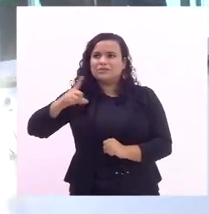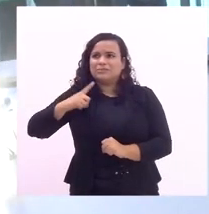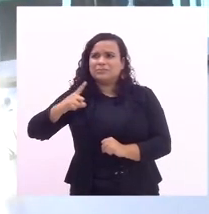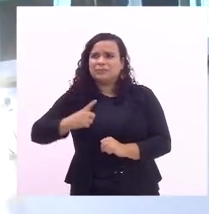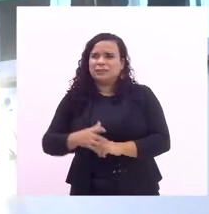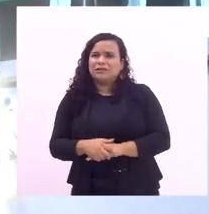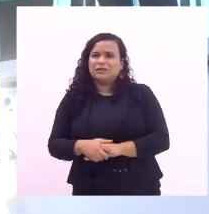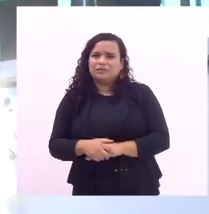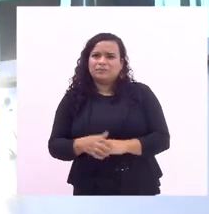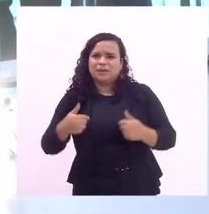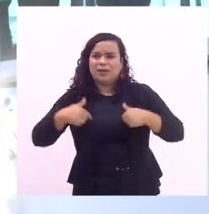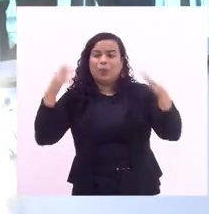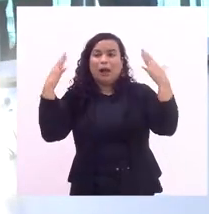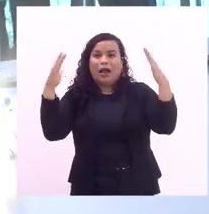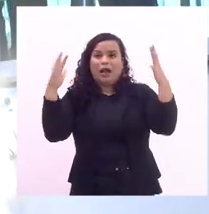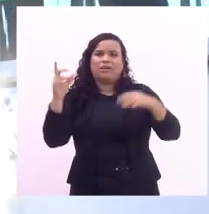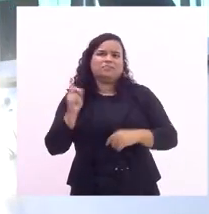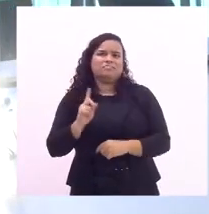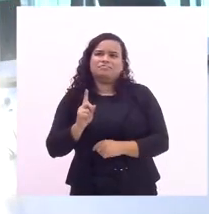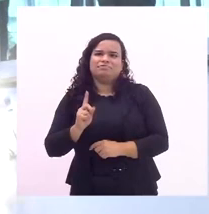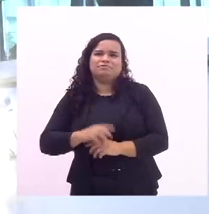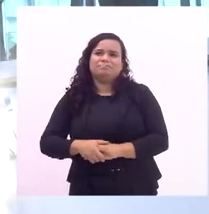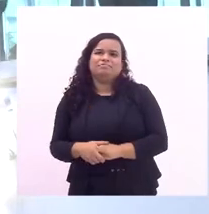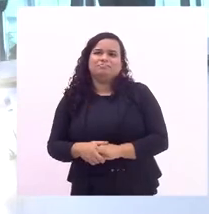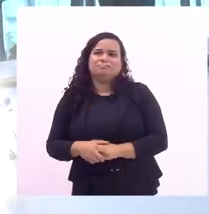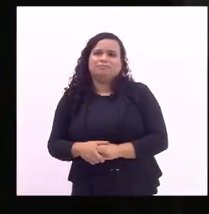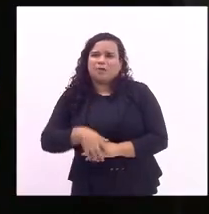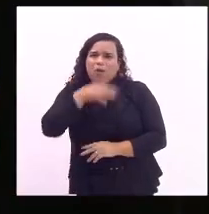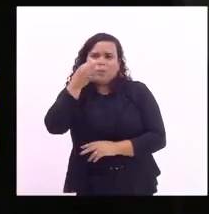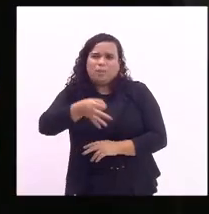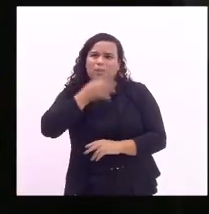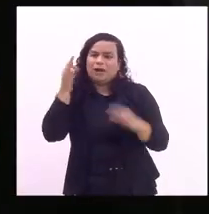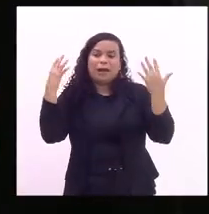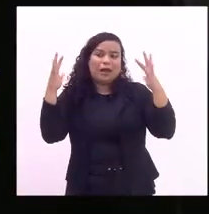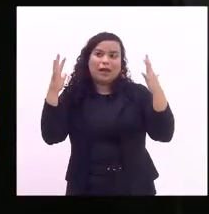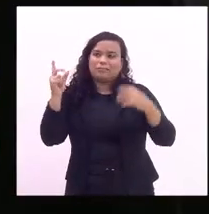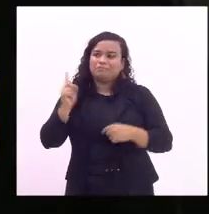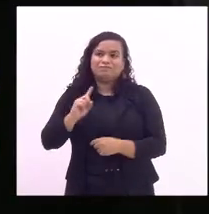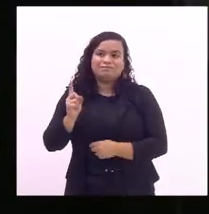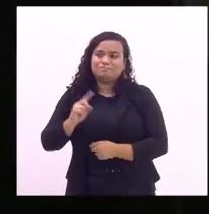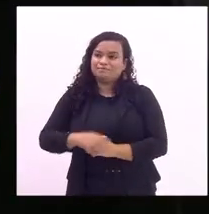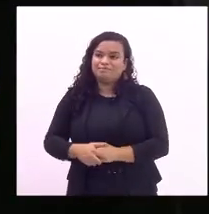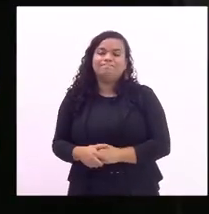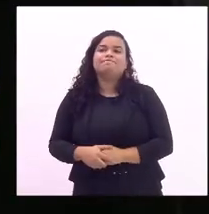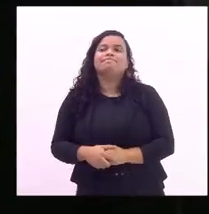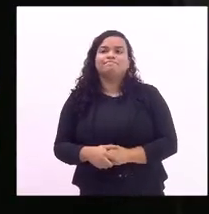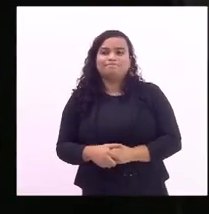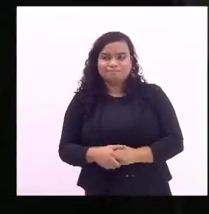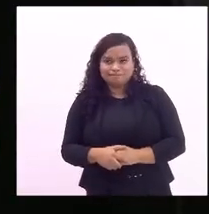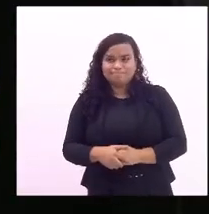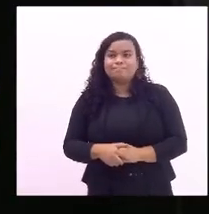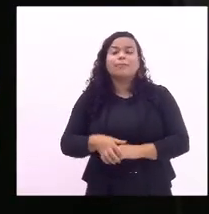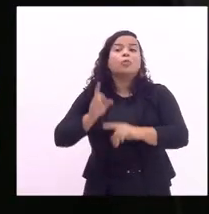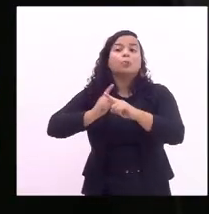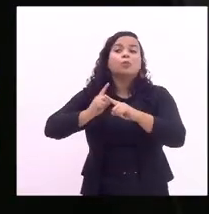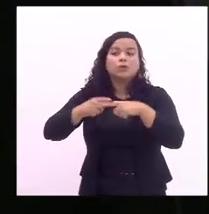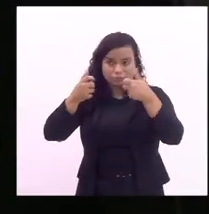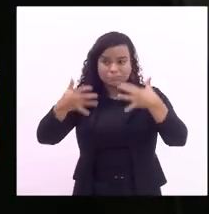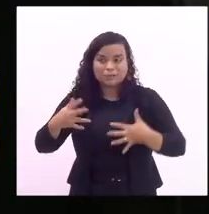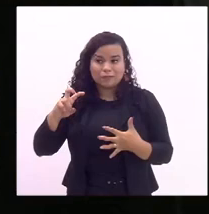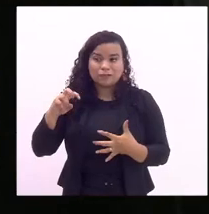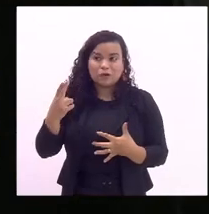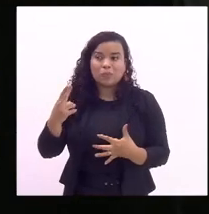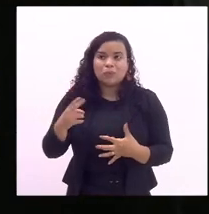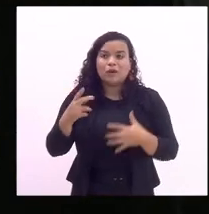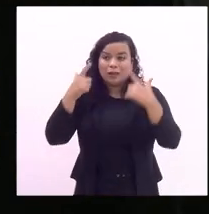Eu não festejaria. Eu simplesmente não festejaria. Sabe por quê?